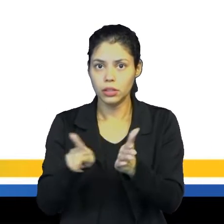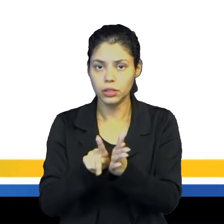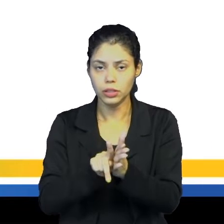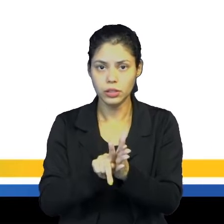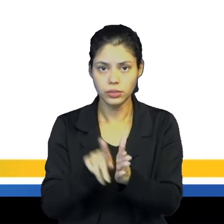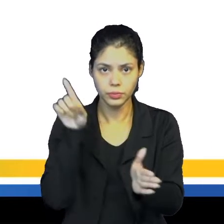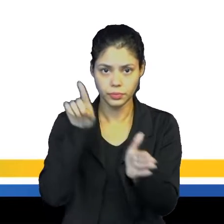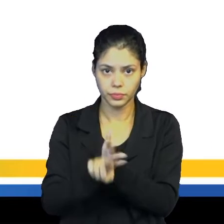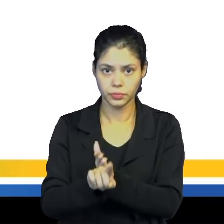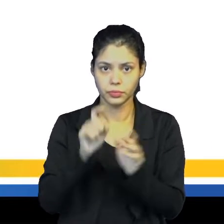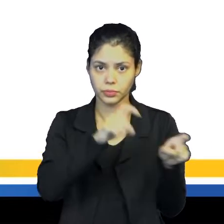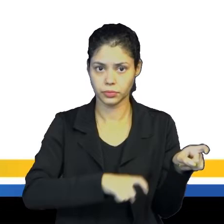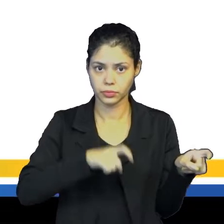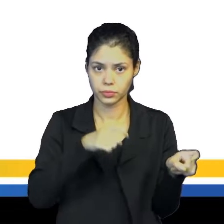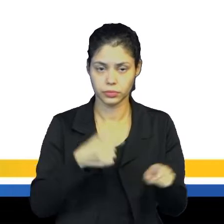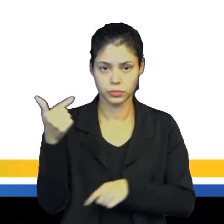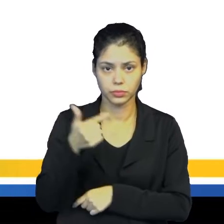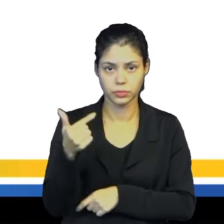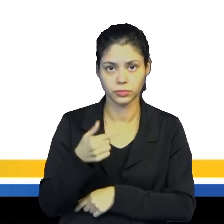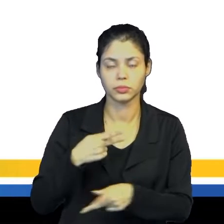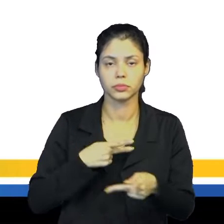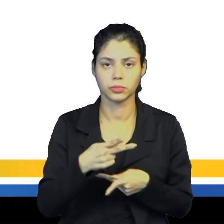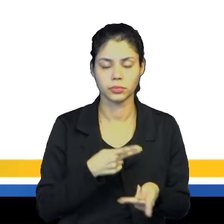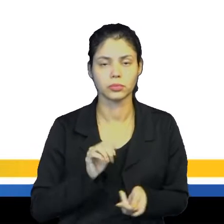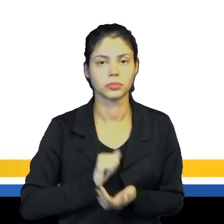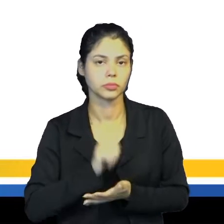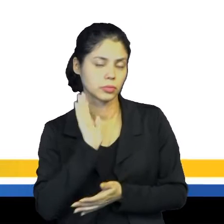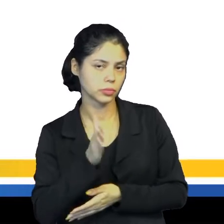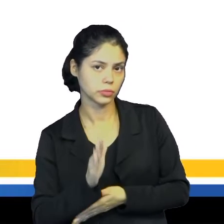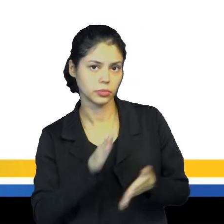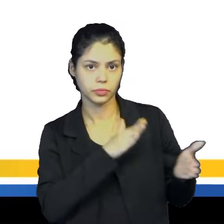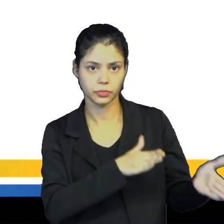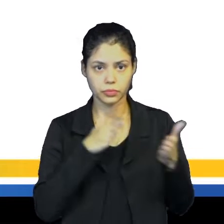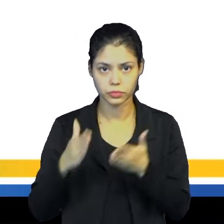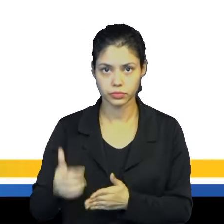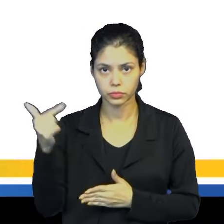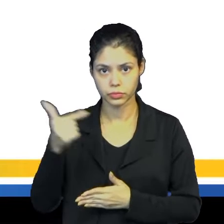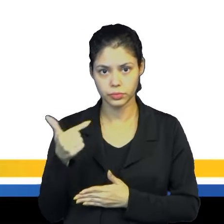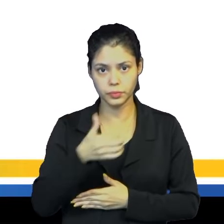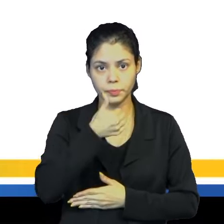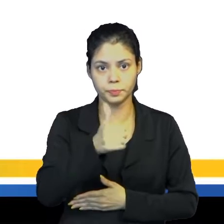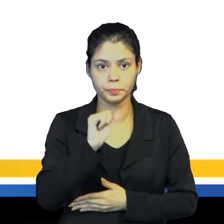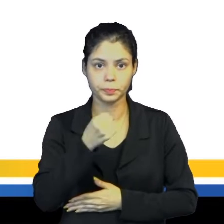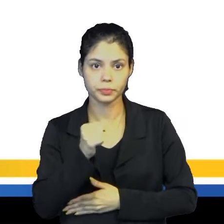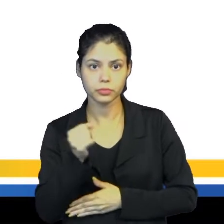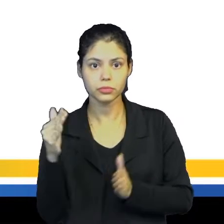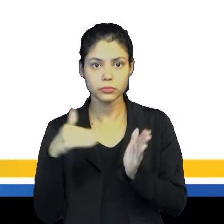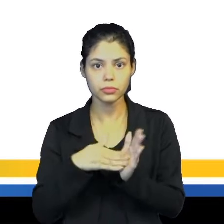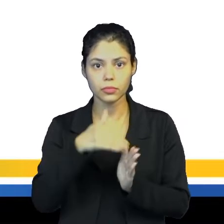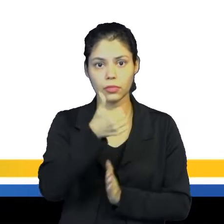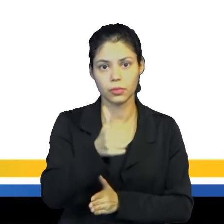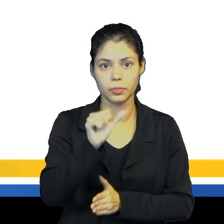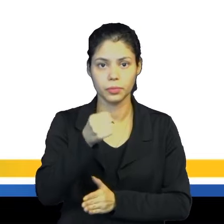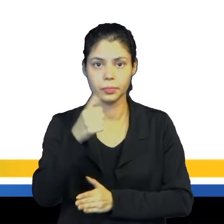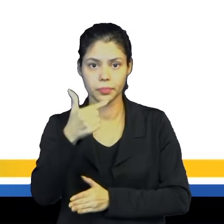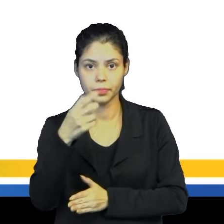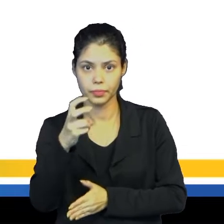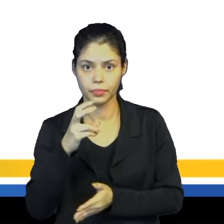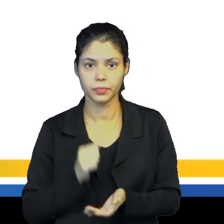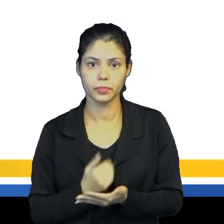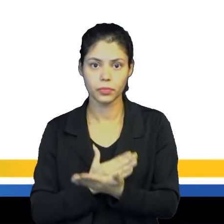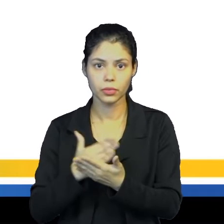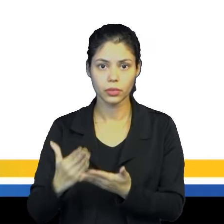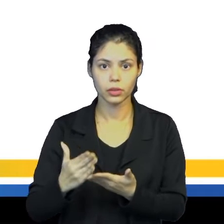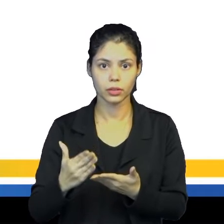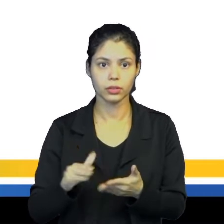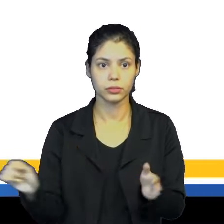essa questão da colônia, né, a segundo plano. Já na segunda fase, de 1814 a 1825, começou